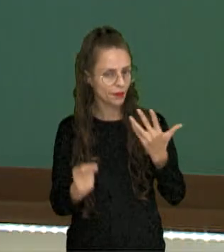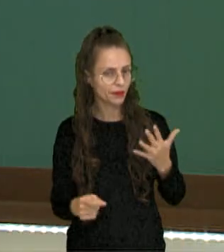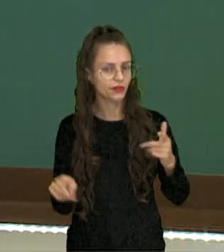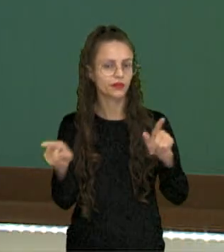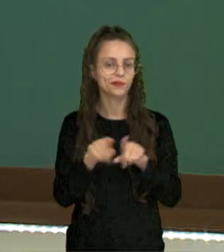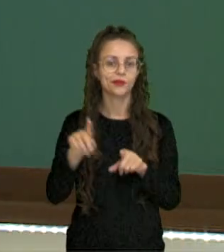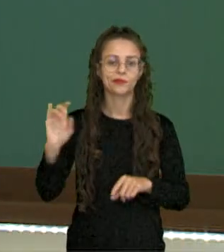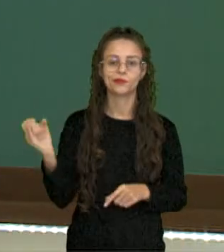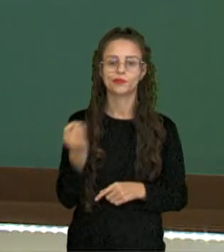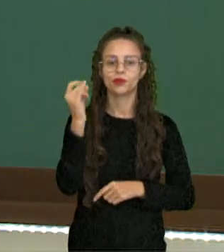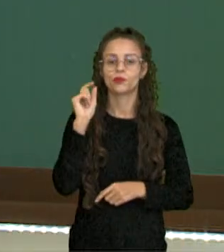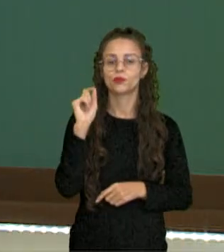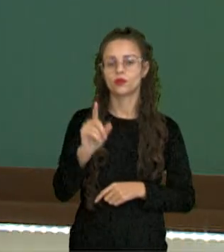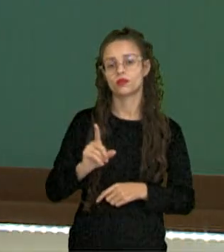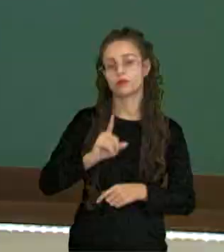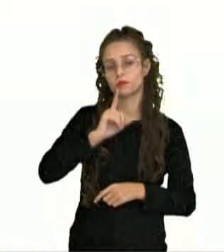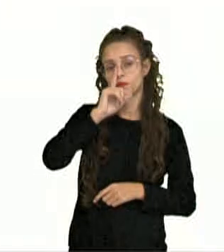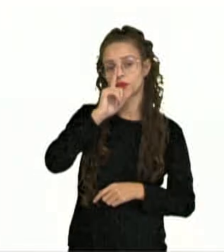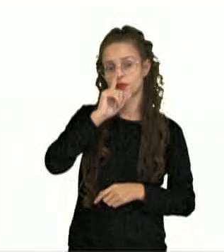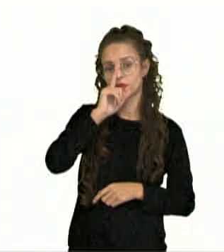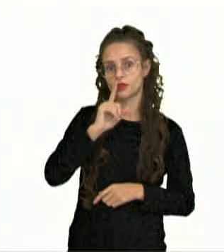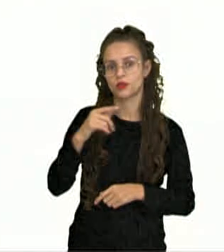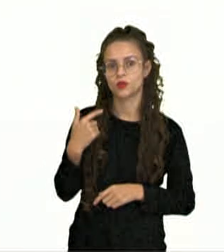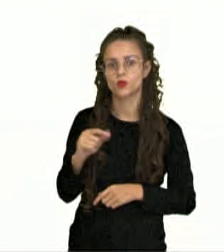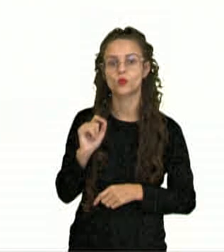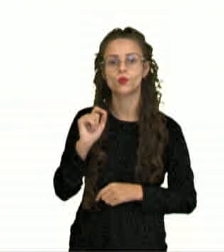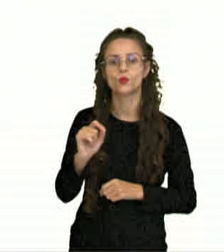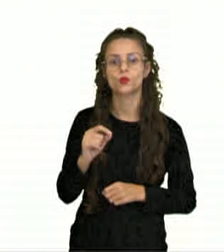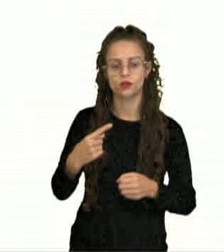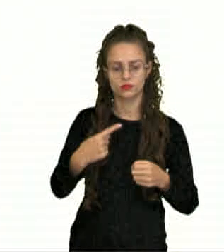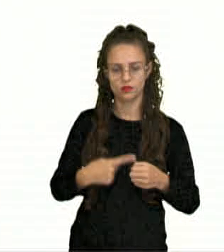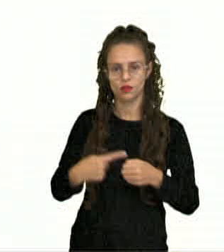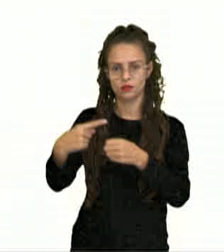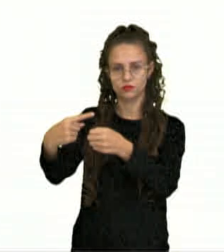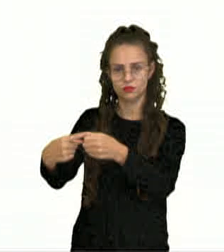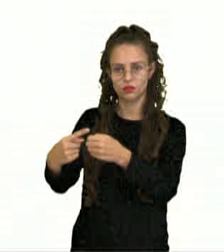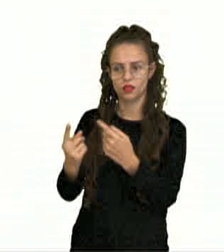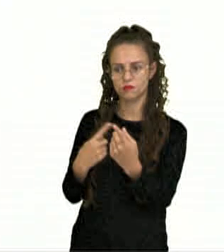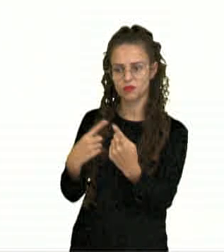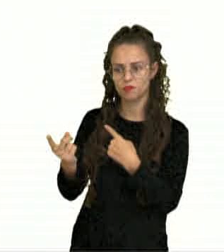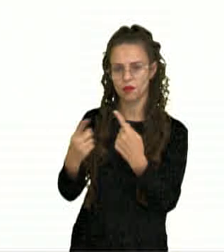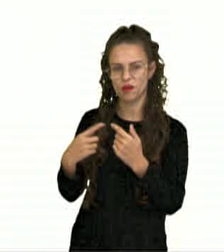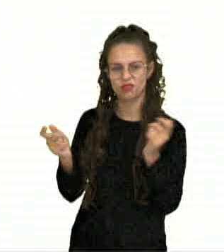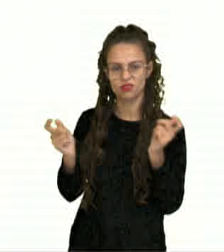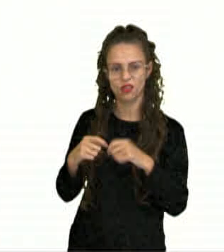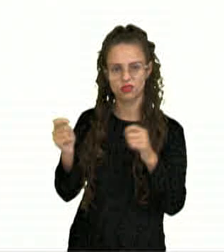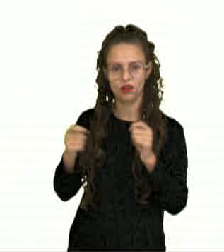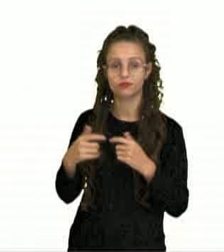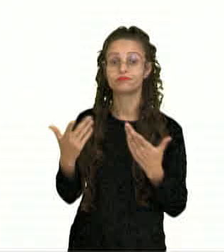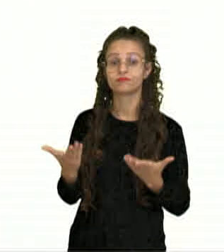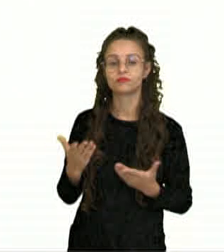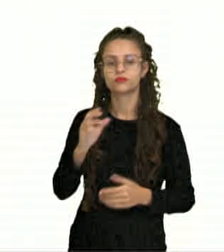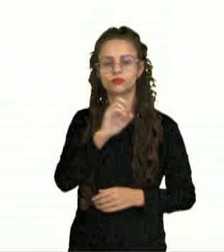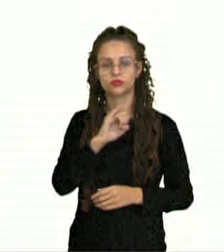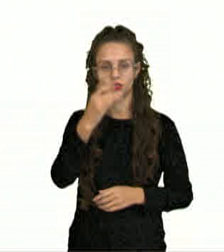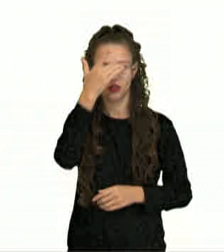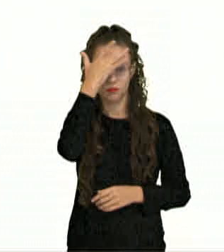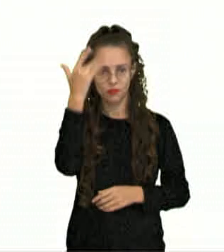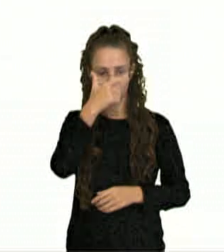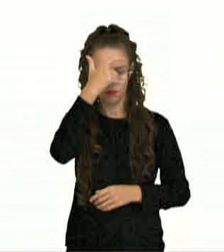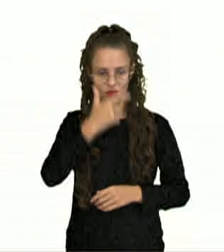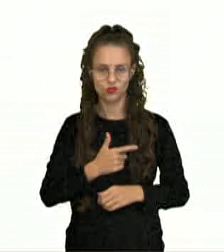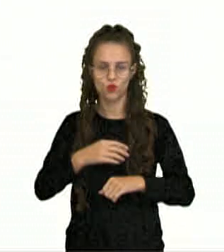conta são o risco de facilitar os deslocamentos intermunicipais ou regionais, fazendo com que